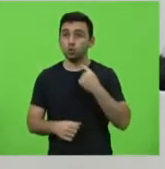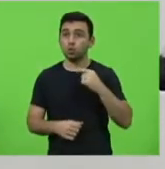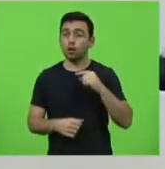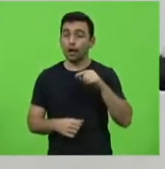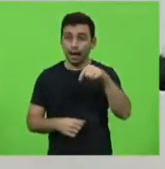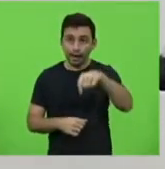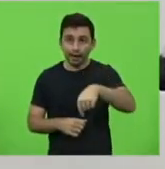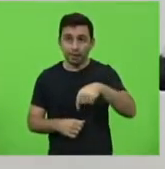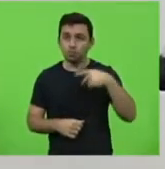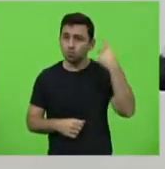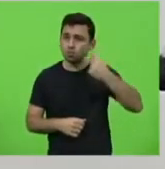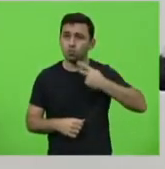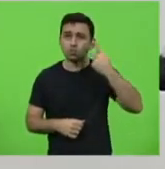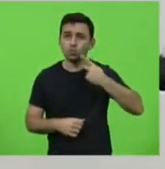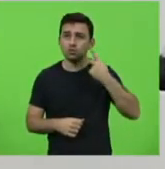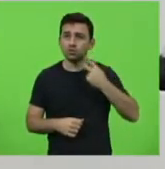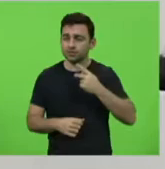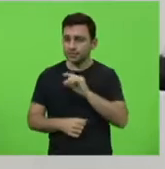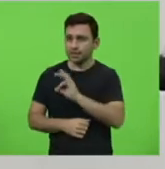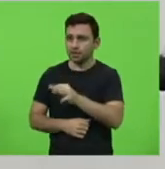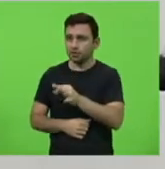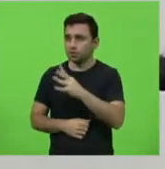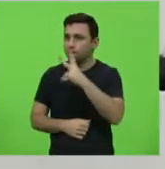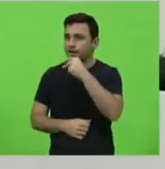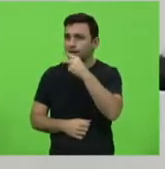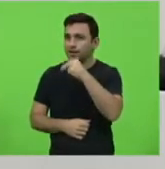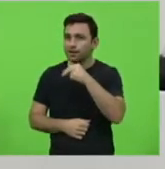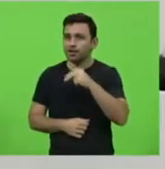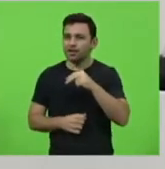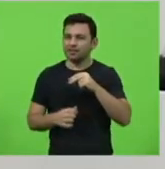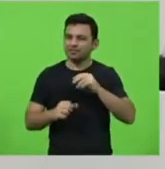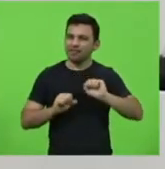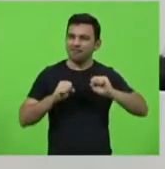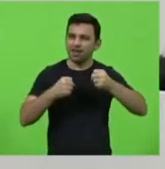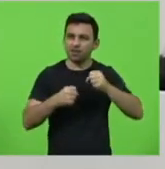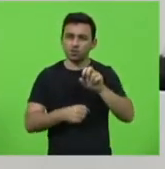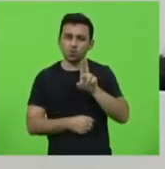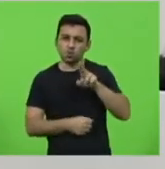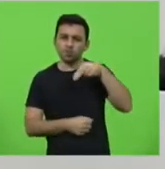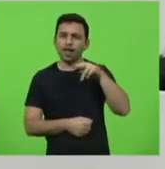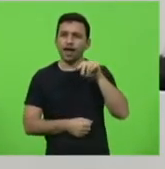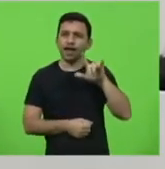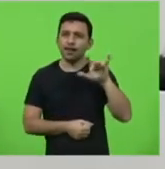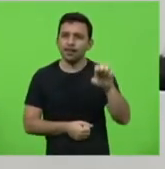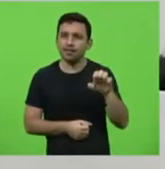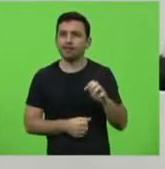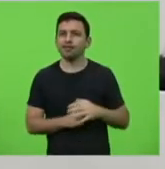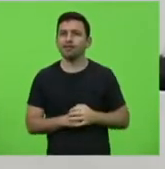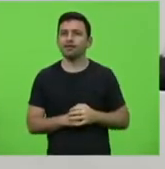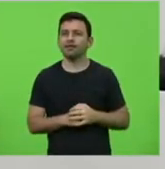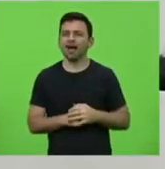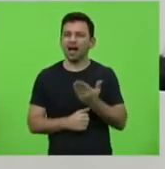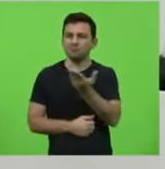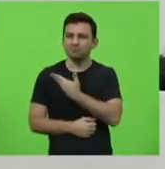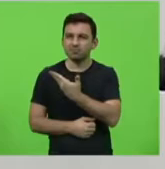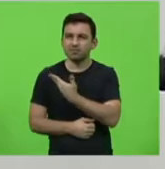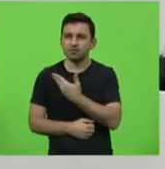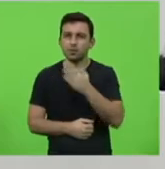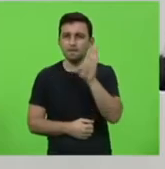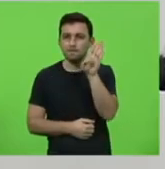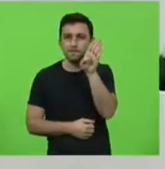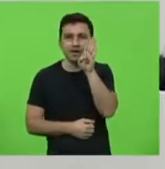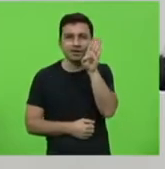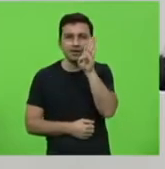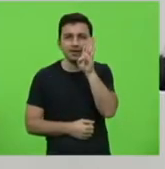deputado Kennedy, que defende muito bem a Unali, nossos amigos, tanto Berlanda